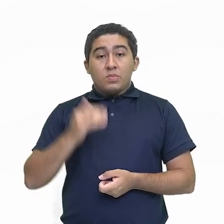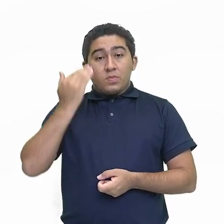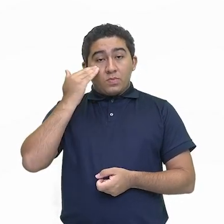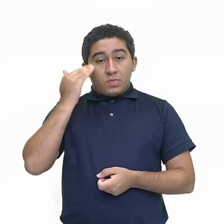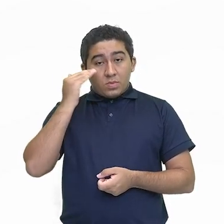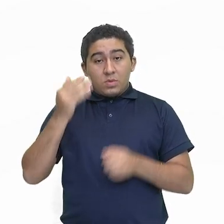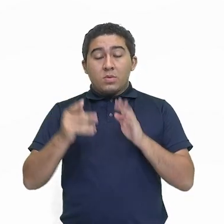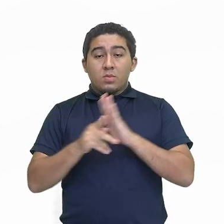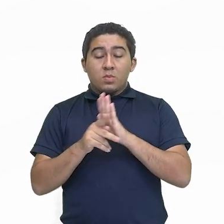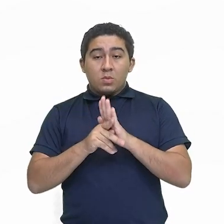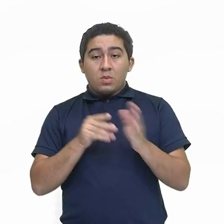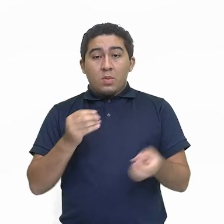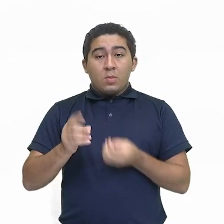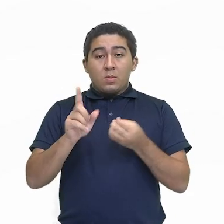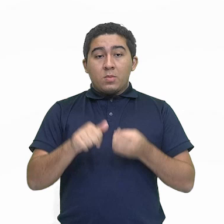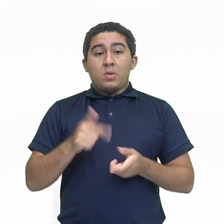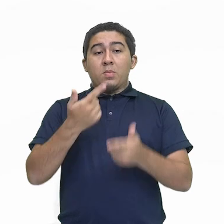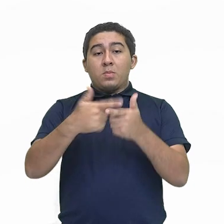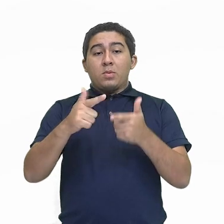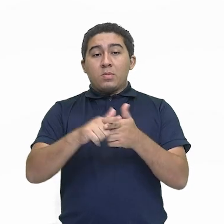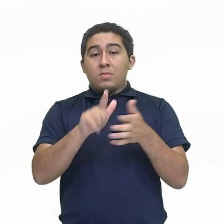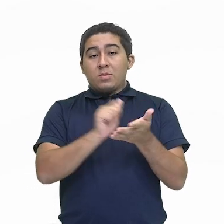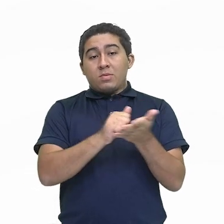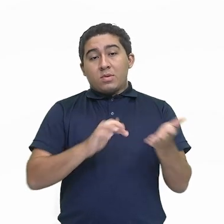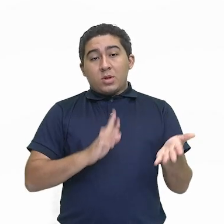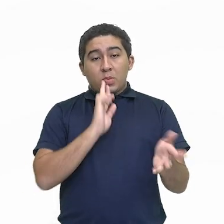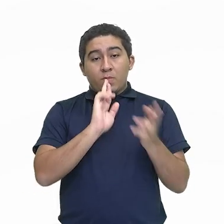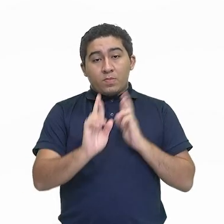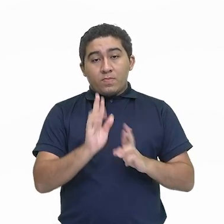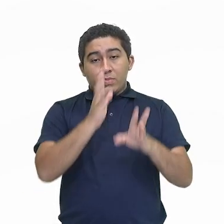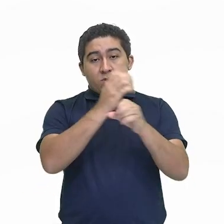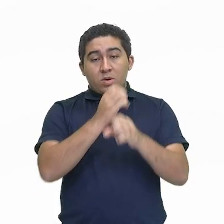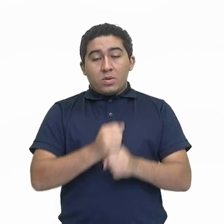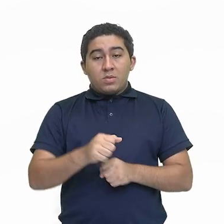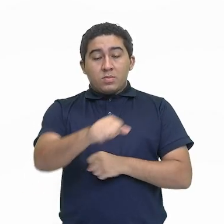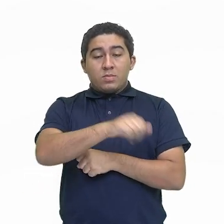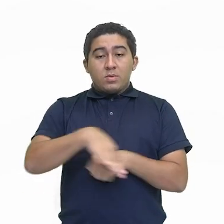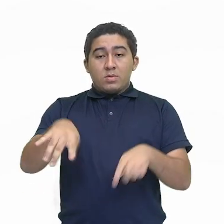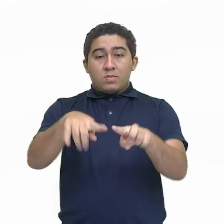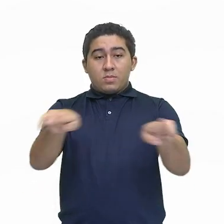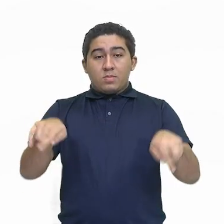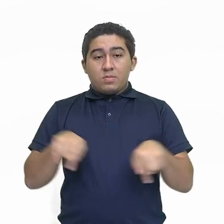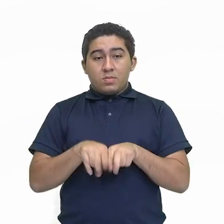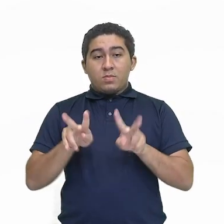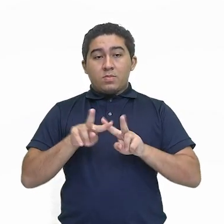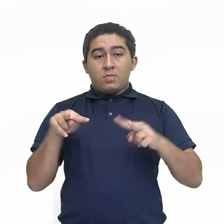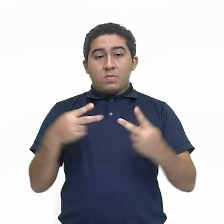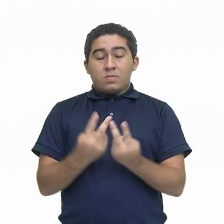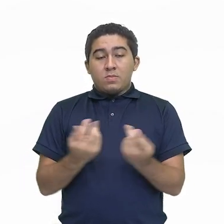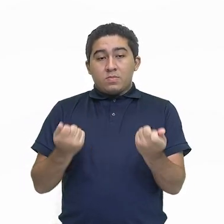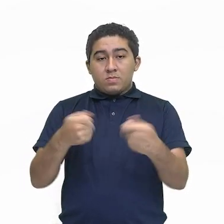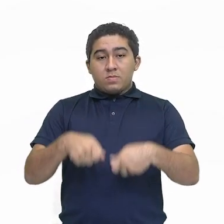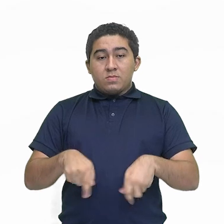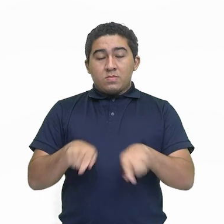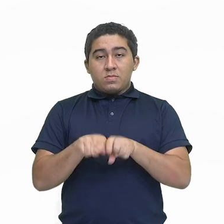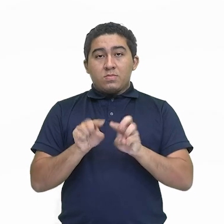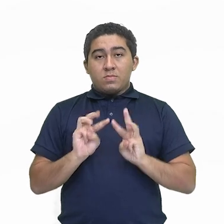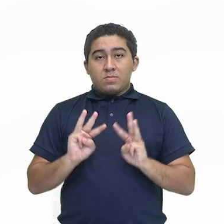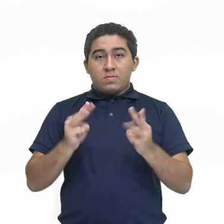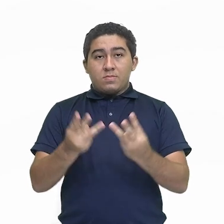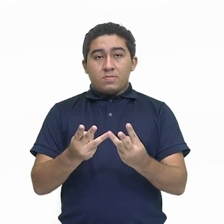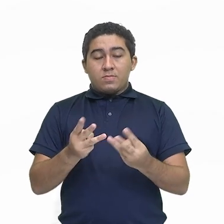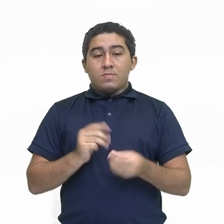Formulação, interpretação e resolução de problemas envolvendo cálculo de perímetro, área, volume e capacidade